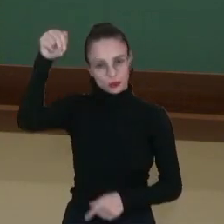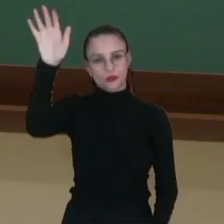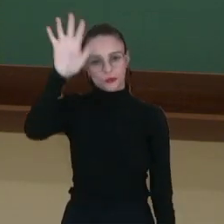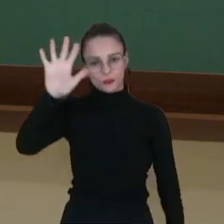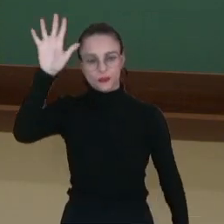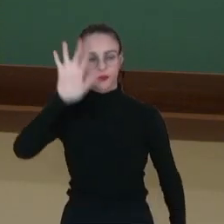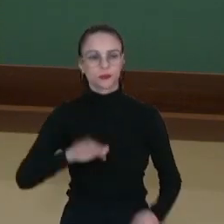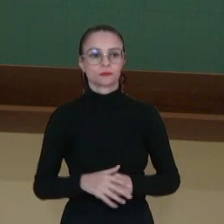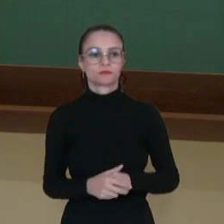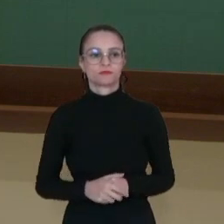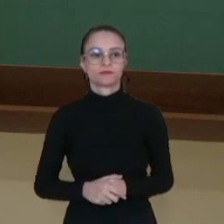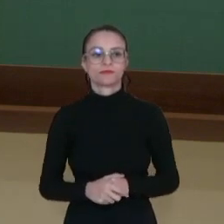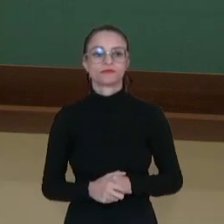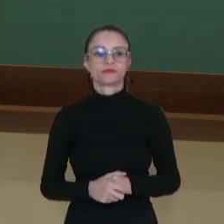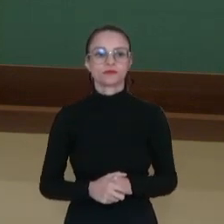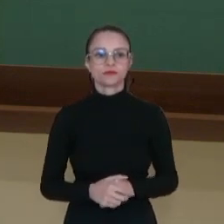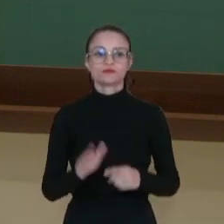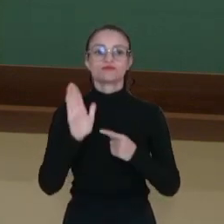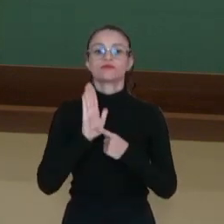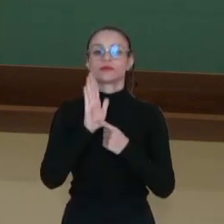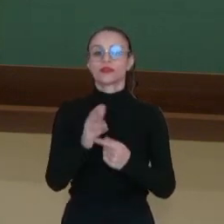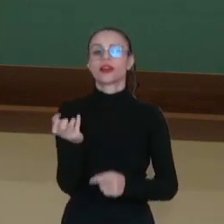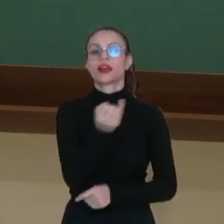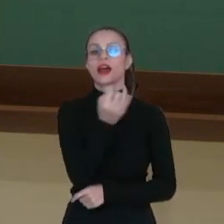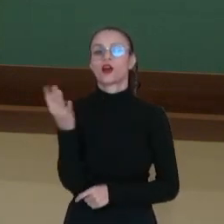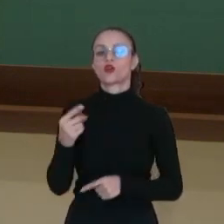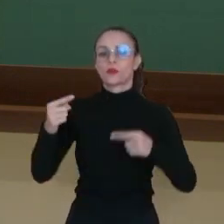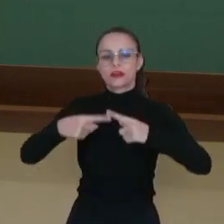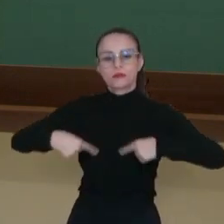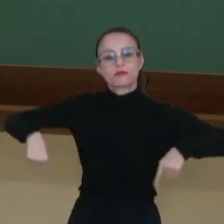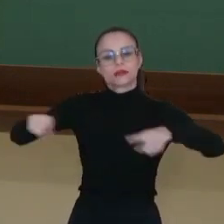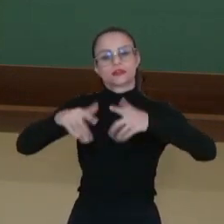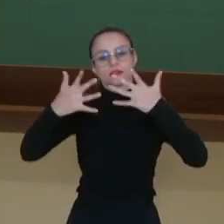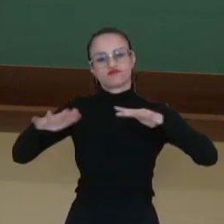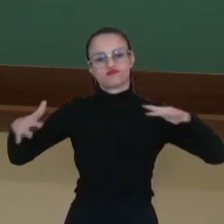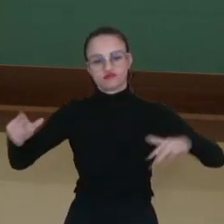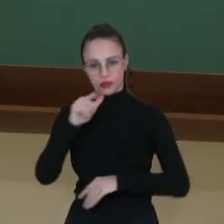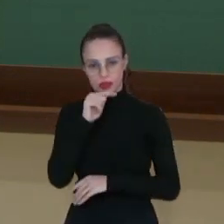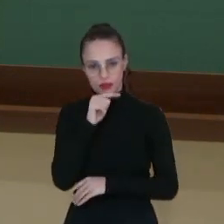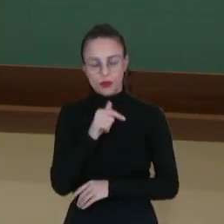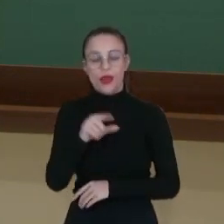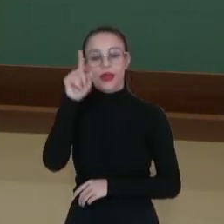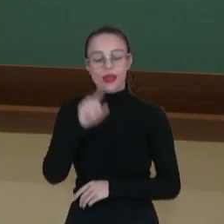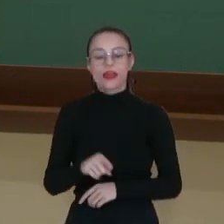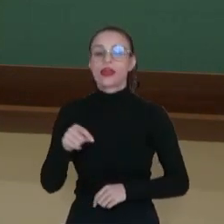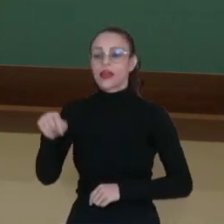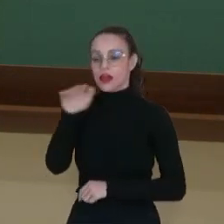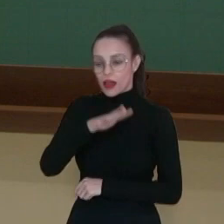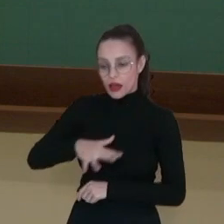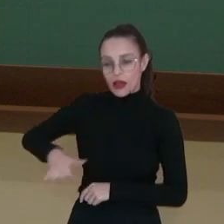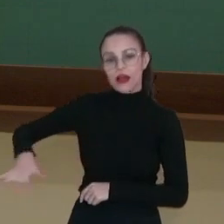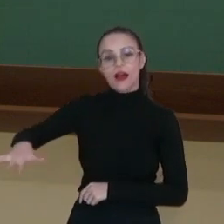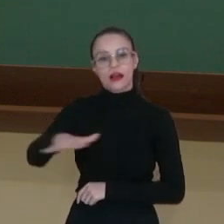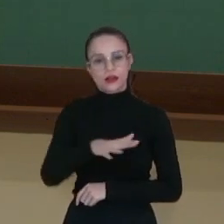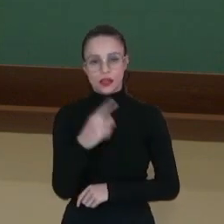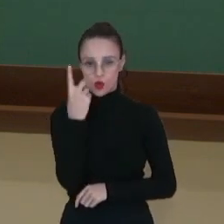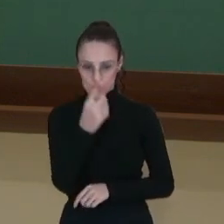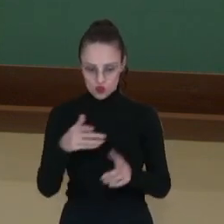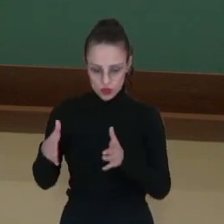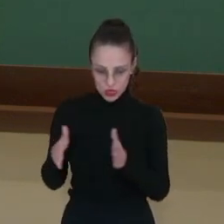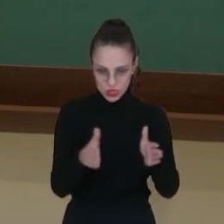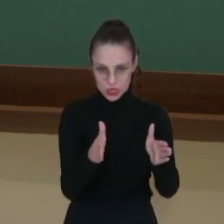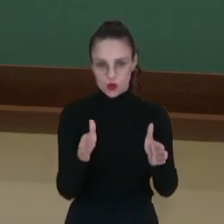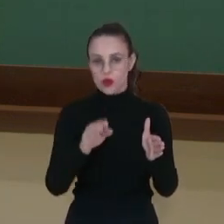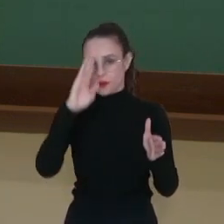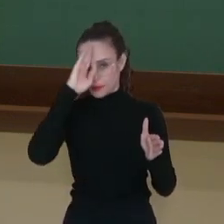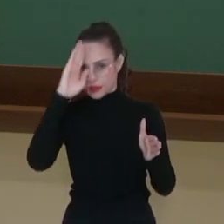né? E aí nós destacamos algumas bacias hidrográficas no Nordeste, né? Essas áreas que vão ter um rio